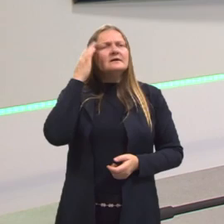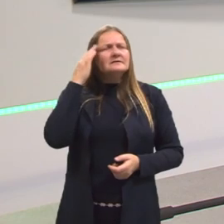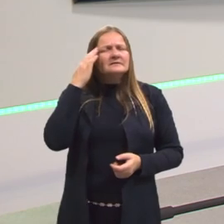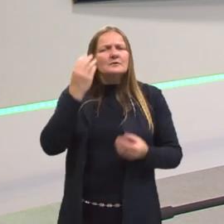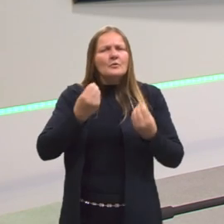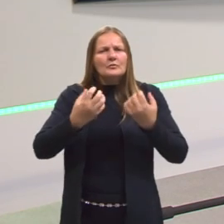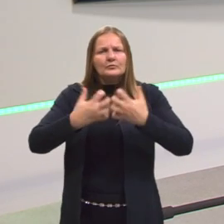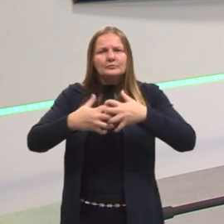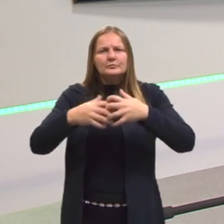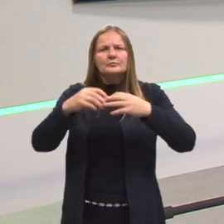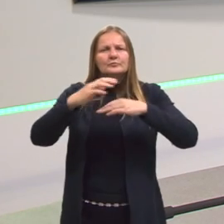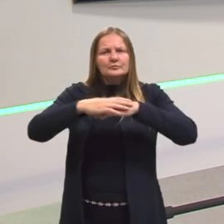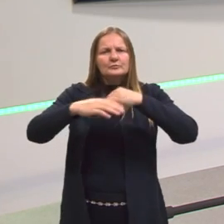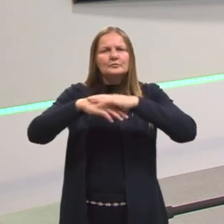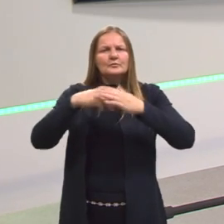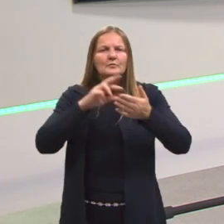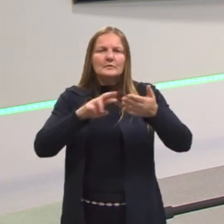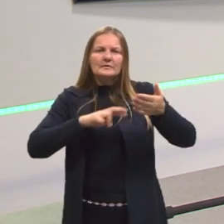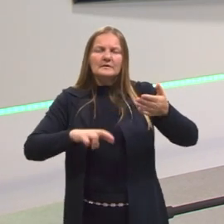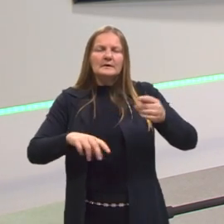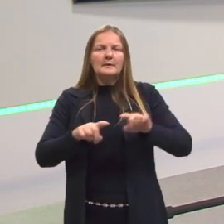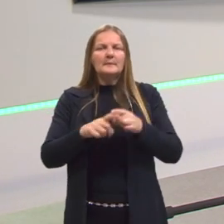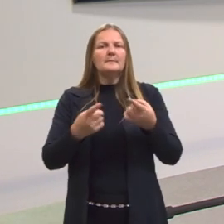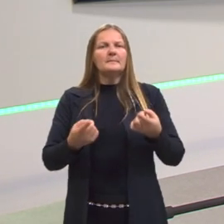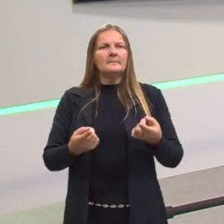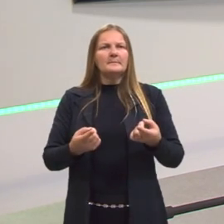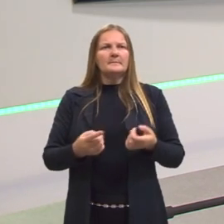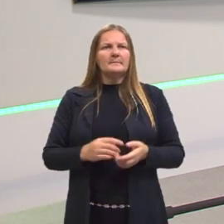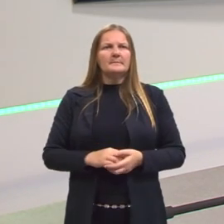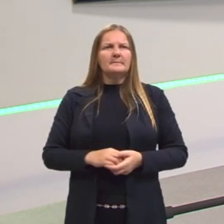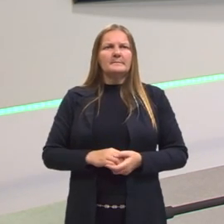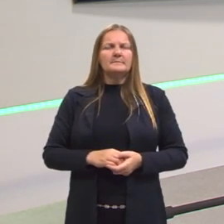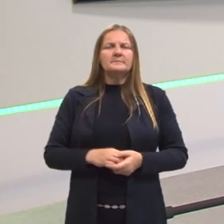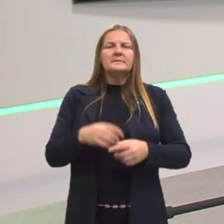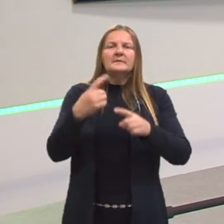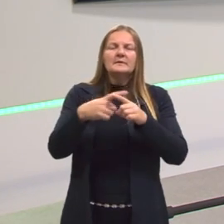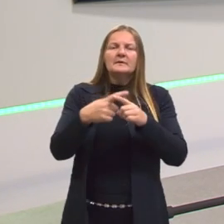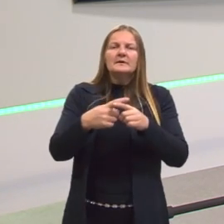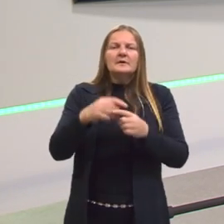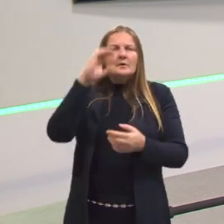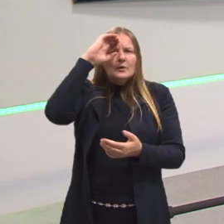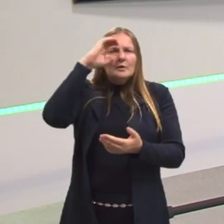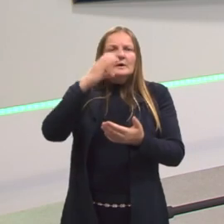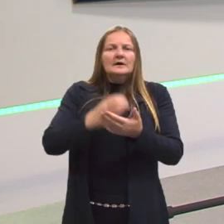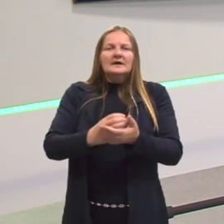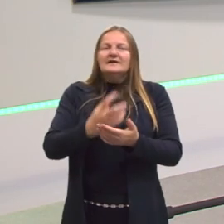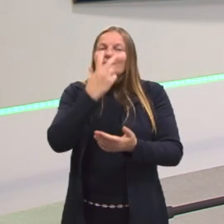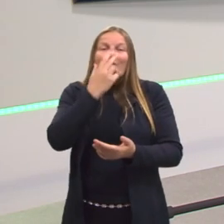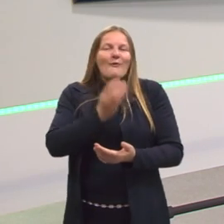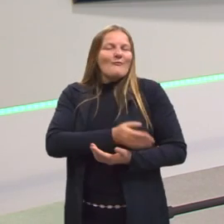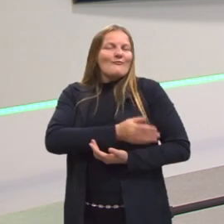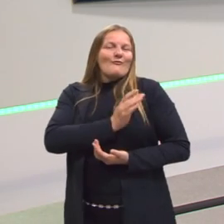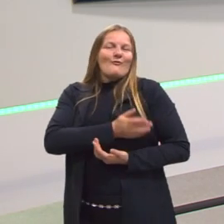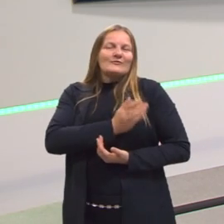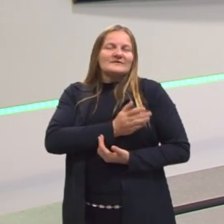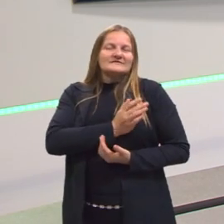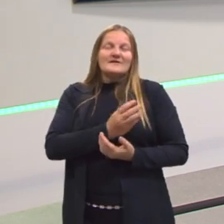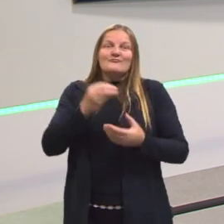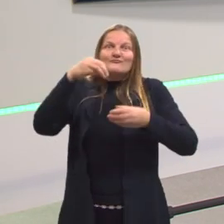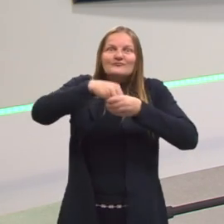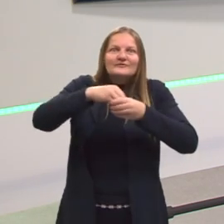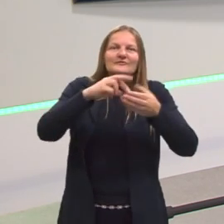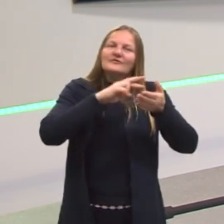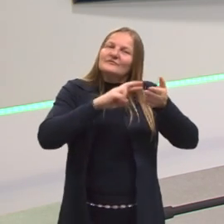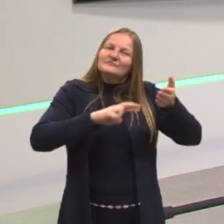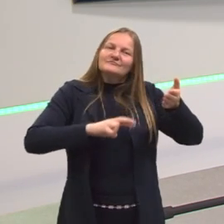é que constrói uma introdução professora porque a tese é o coração da redação tem uma aula assim lá